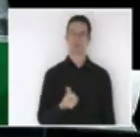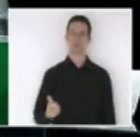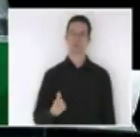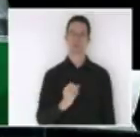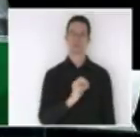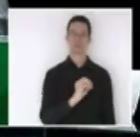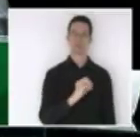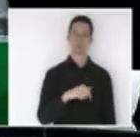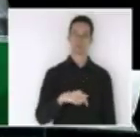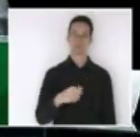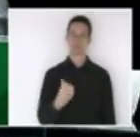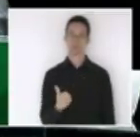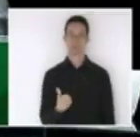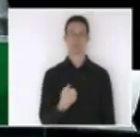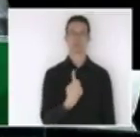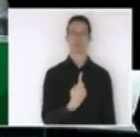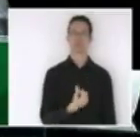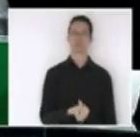114-254-266-076-164,